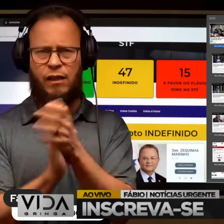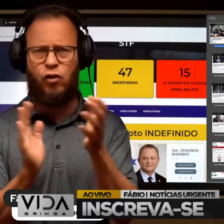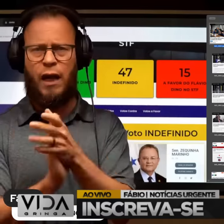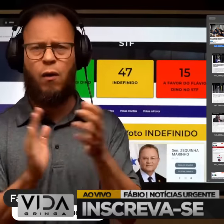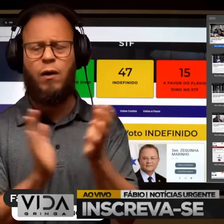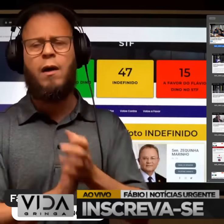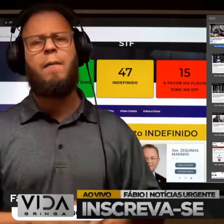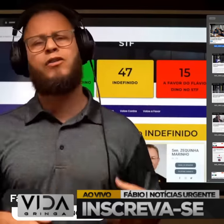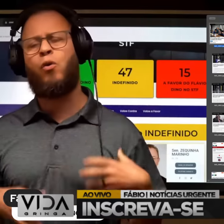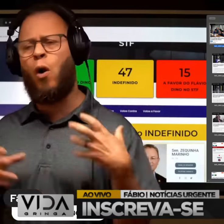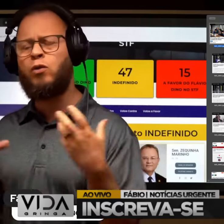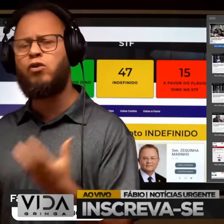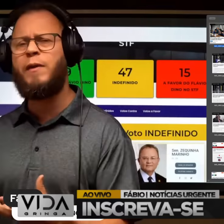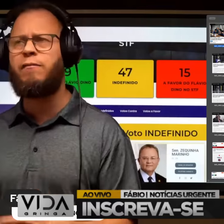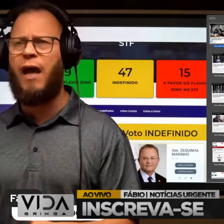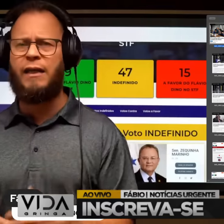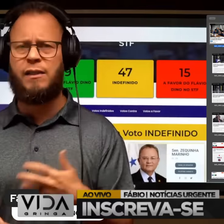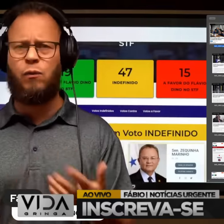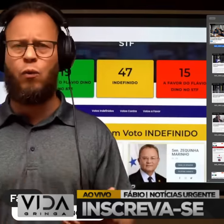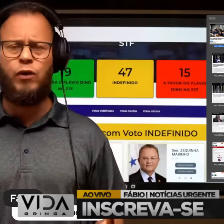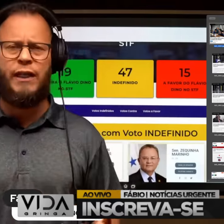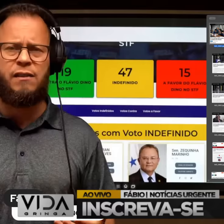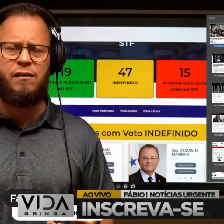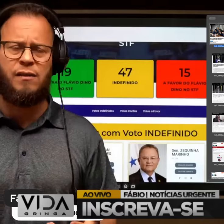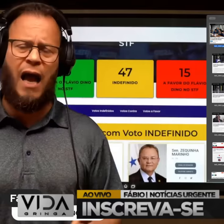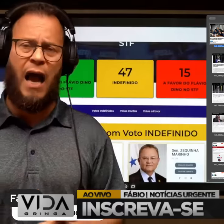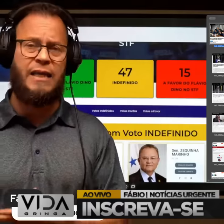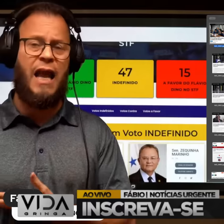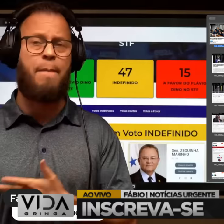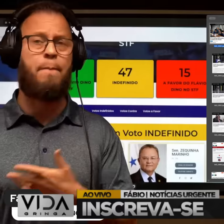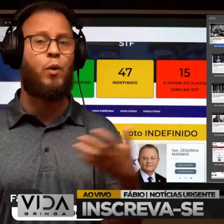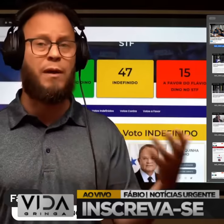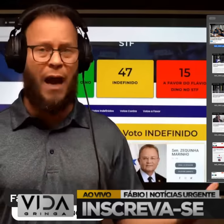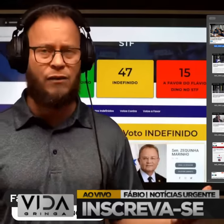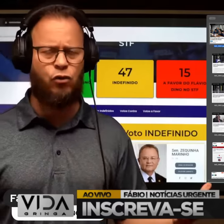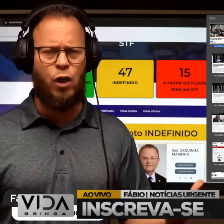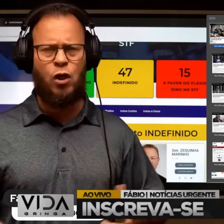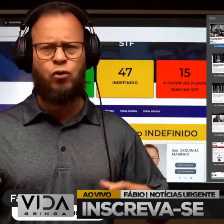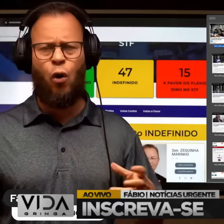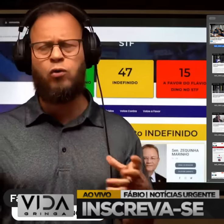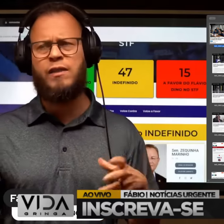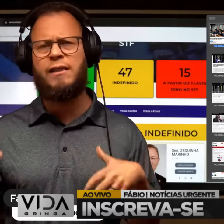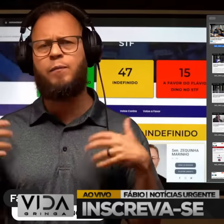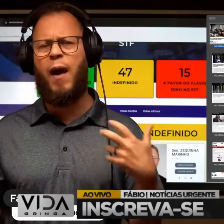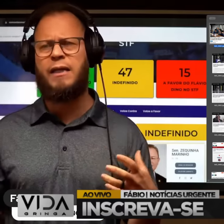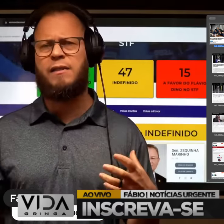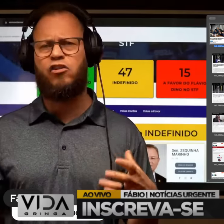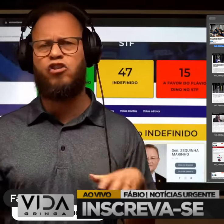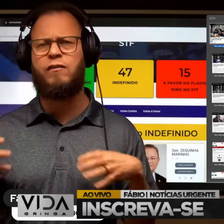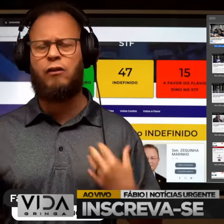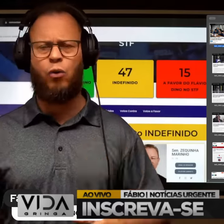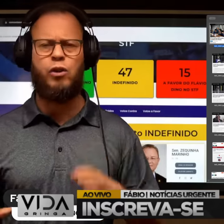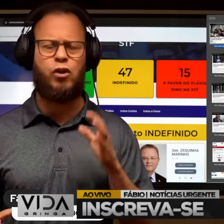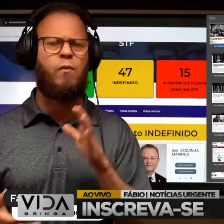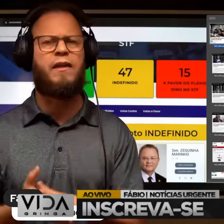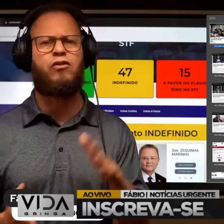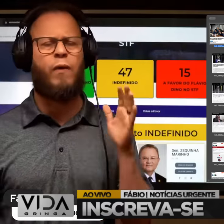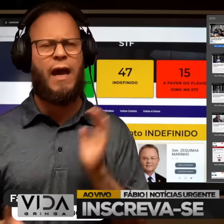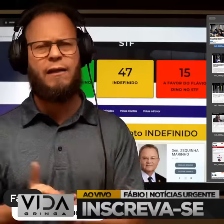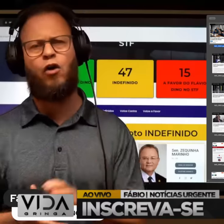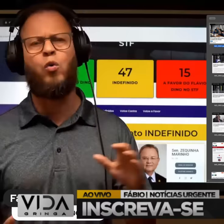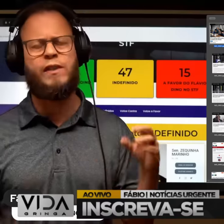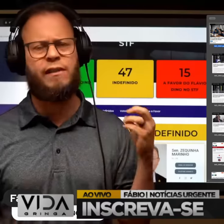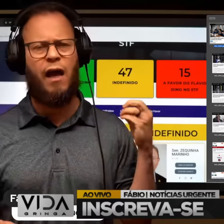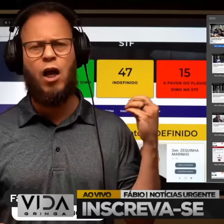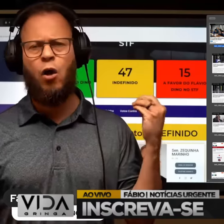sensacional. Mas quando os militares são comunistas, aí é problemático. todos esses países ditadores como